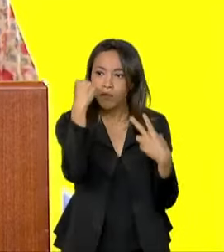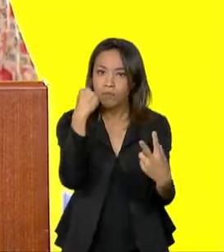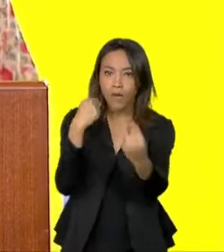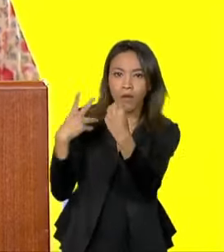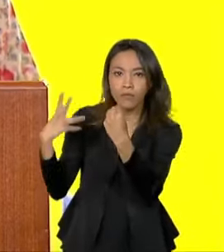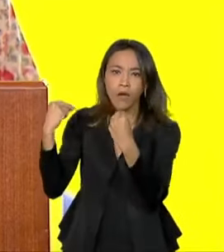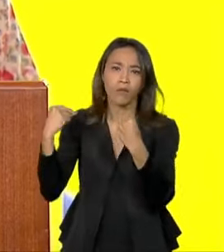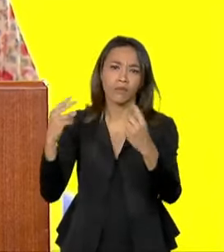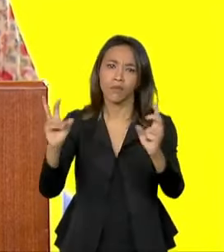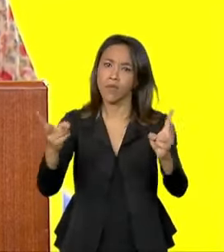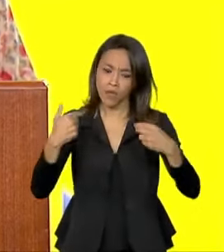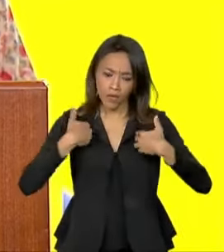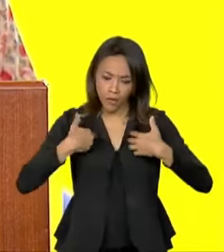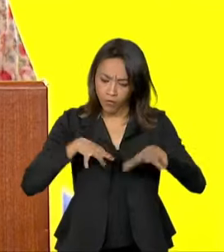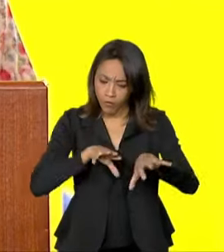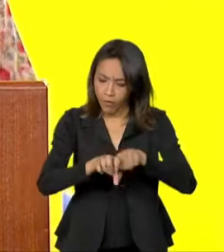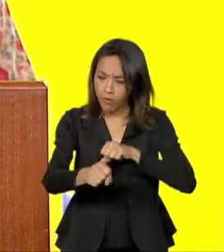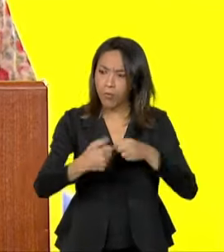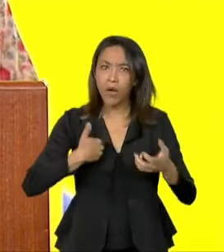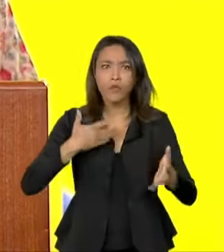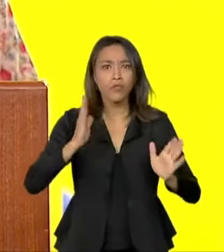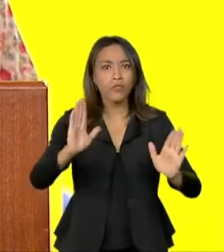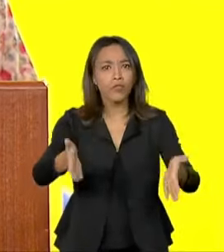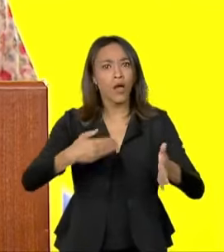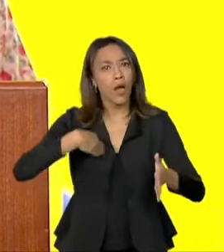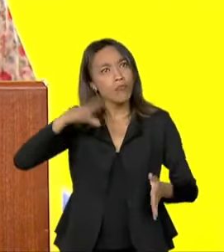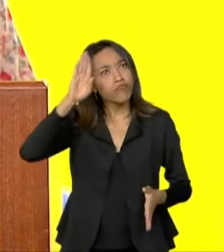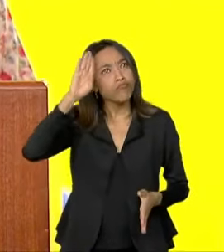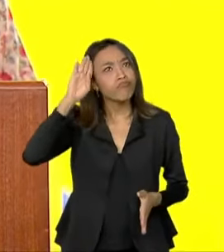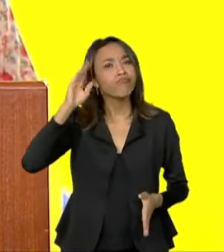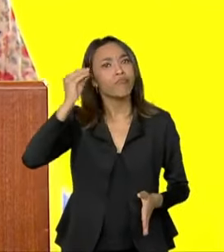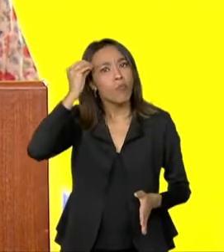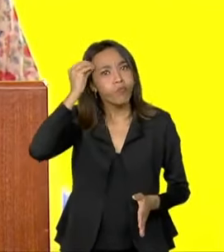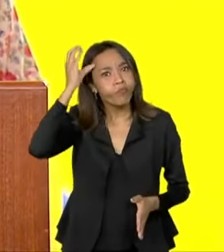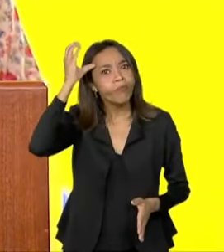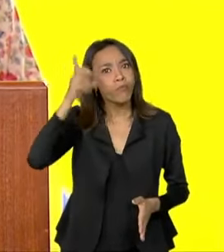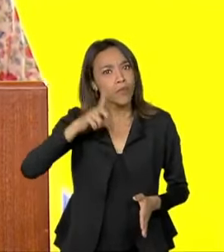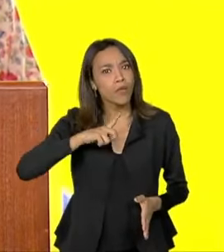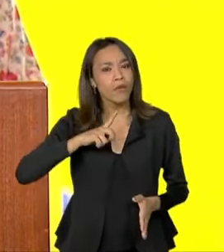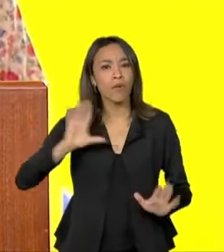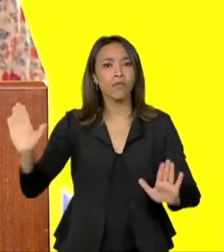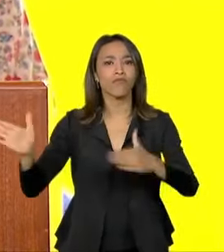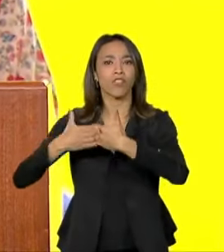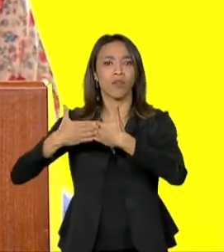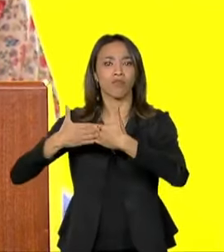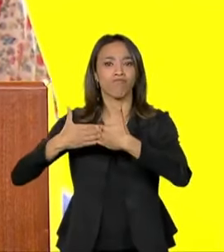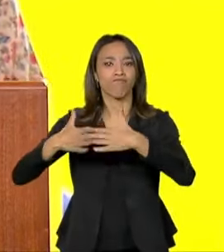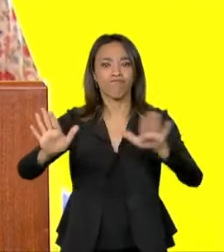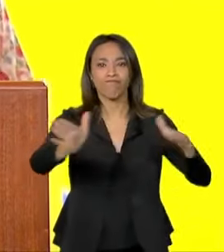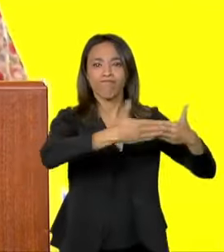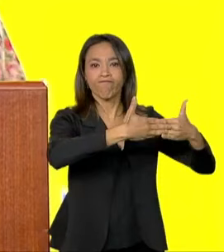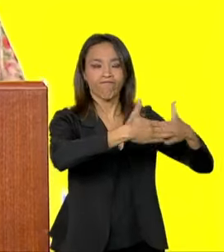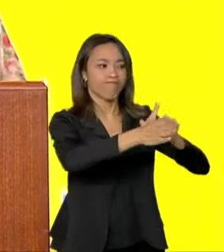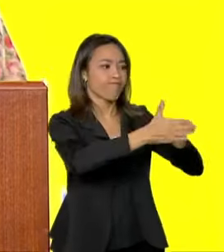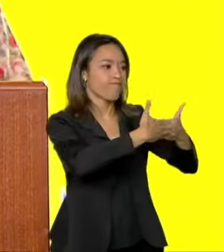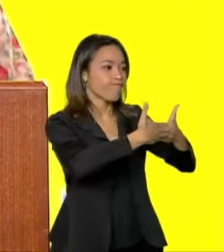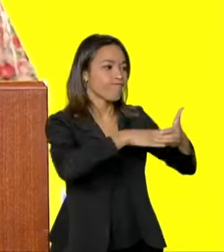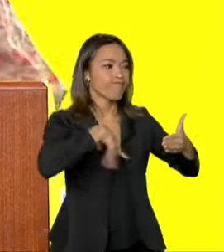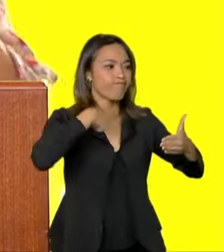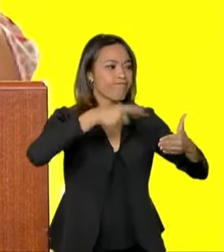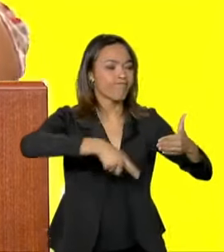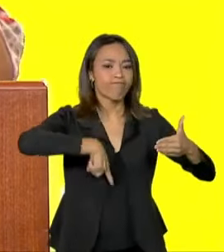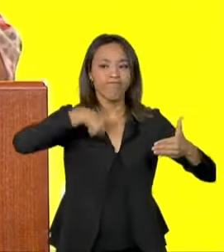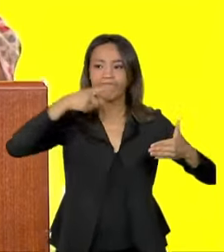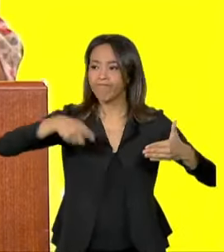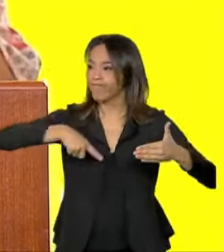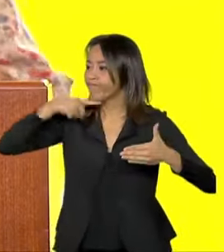mesmo eu sendo qualificada, tendo um pouco de conhecimento, as portas não se abriram para mim.